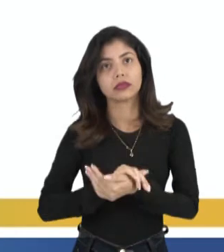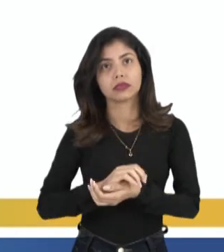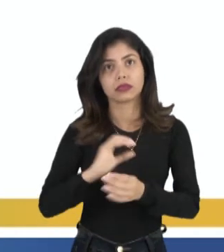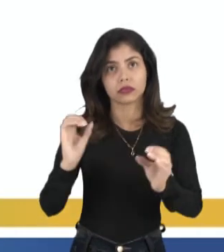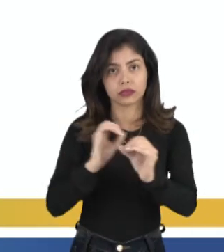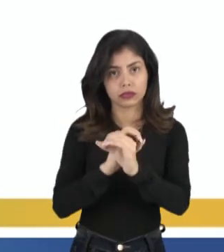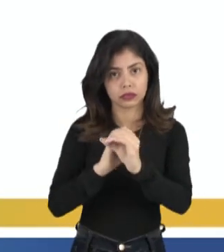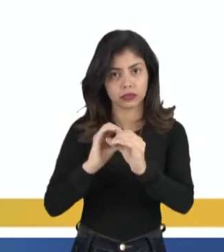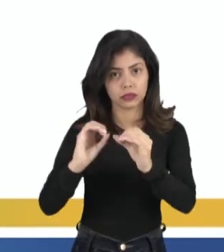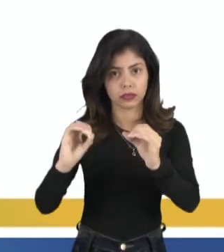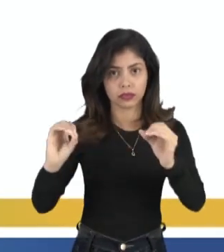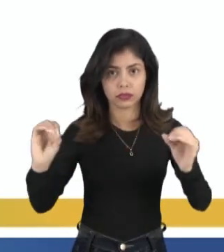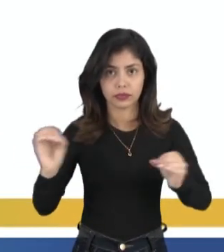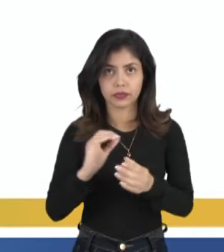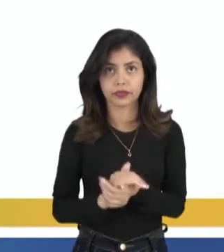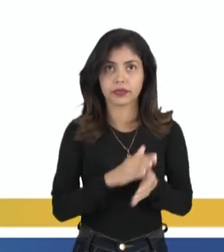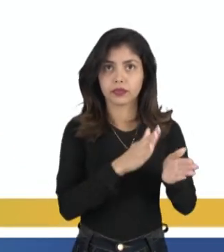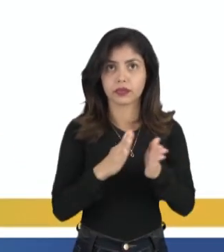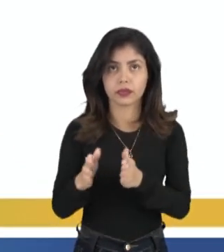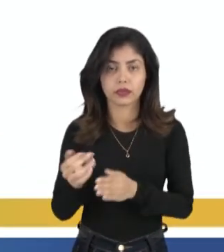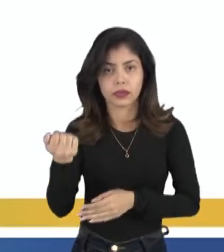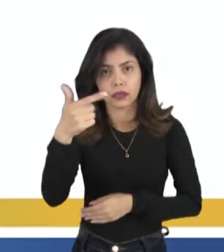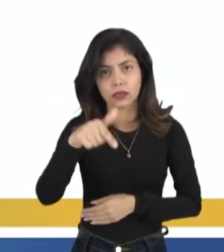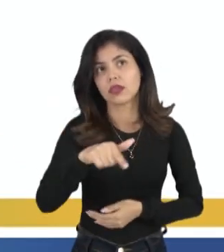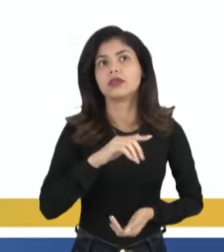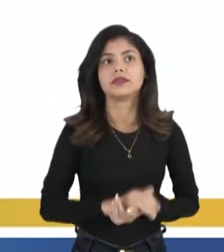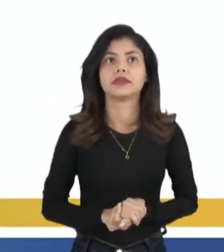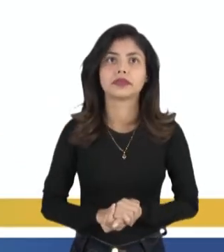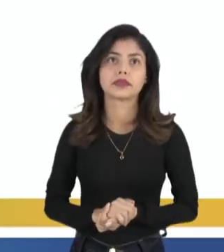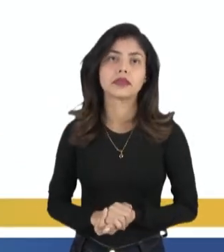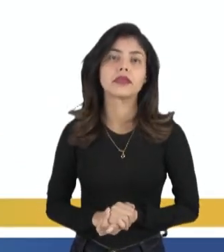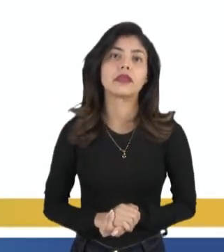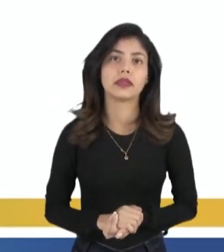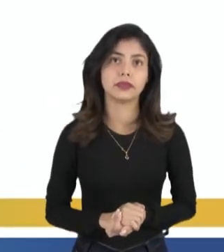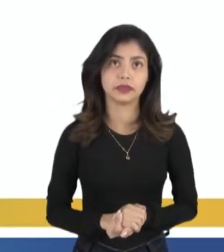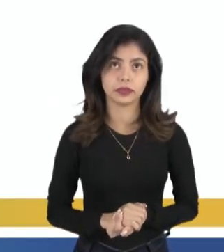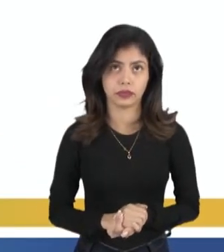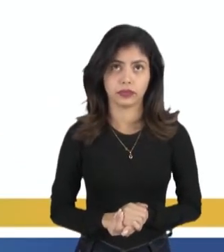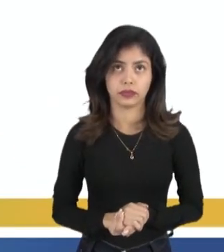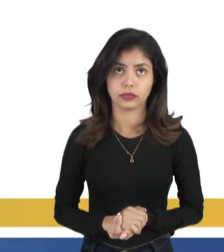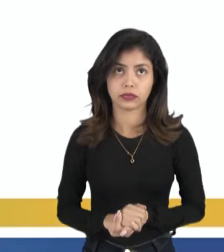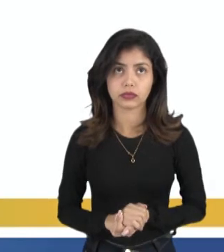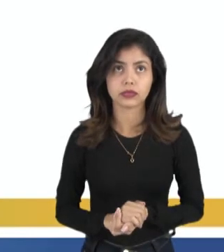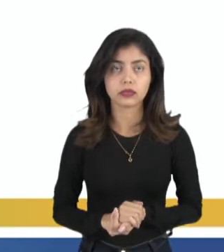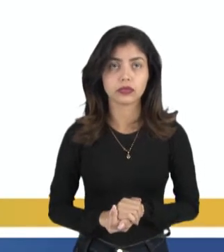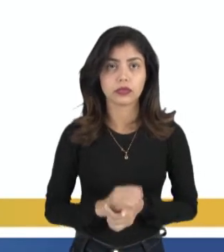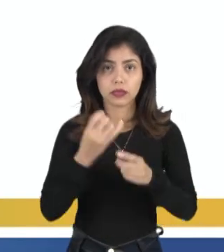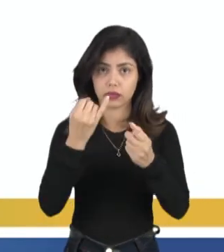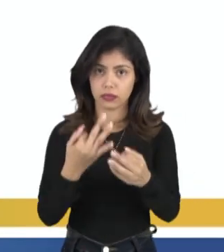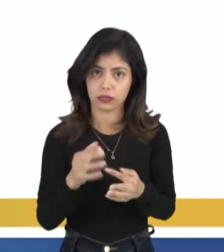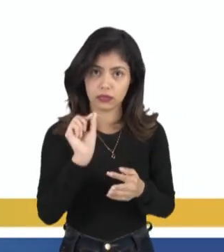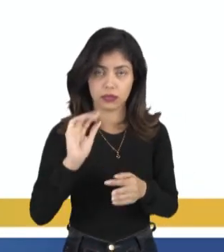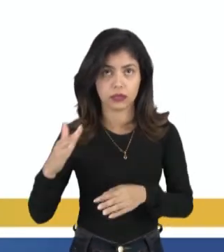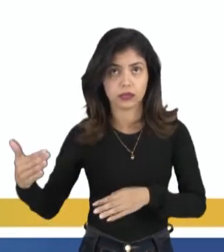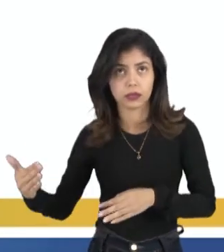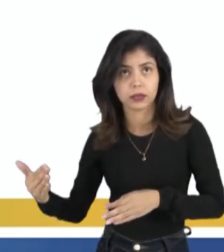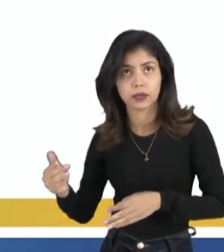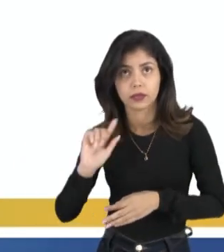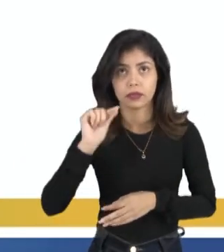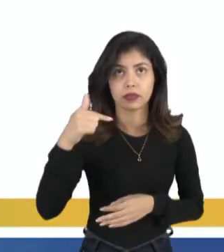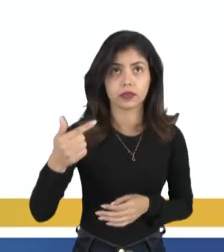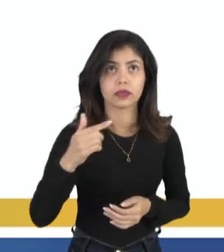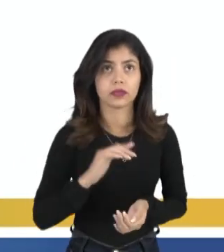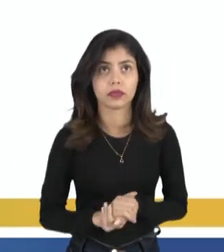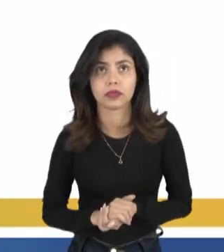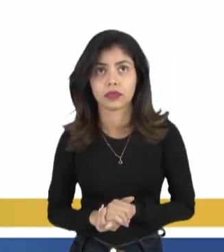saindo, e aí volta o eclipse parcial de novo. Então, pessoal, ó, coloquei aí quando é que é o próximo